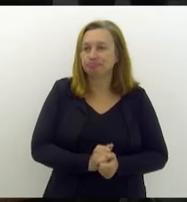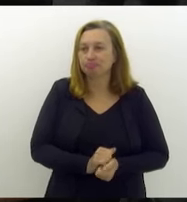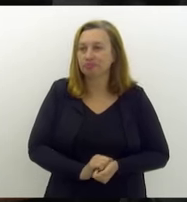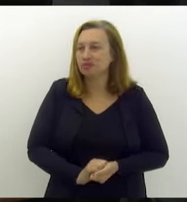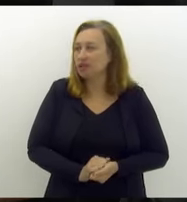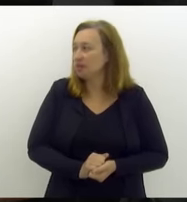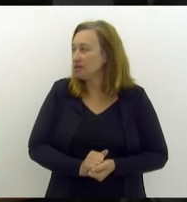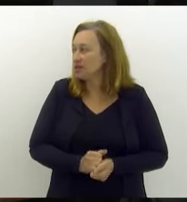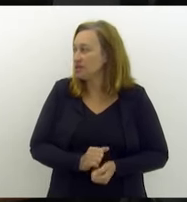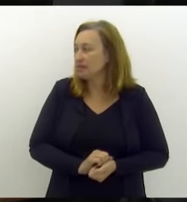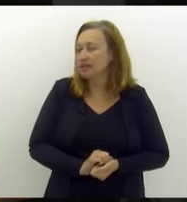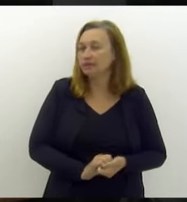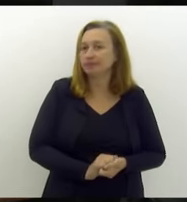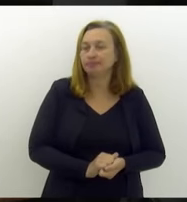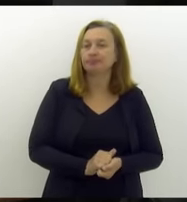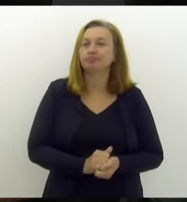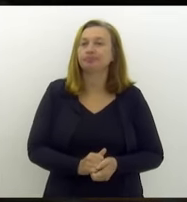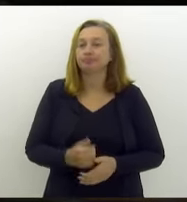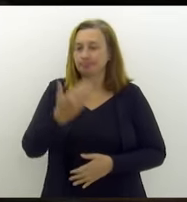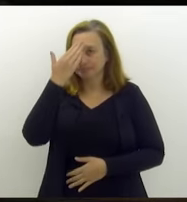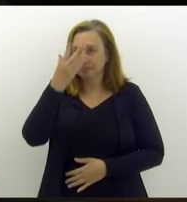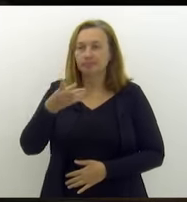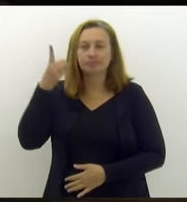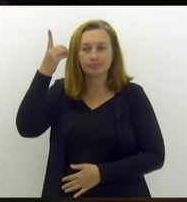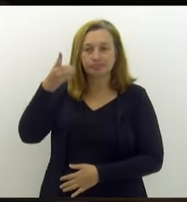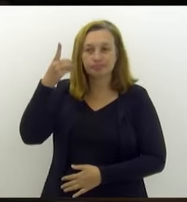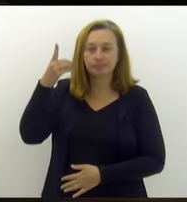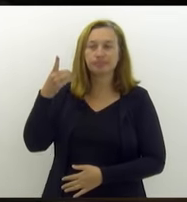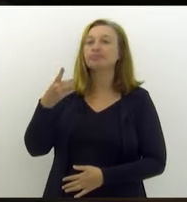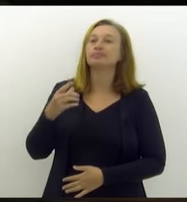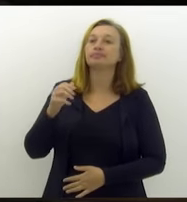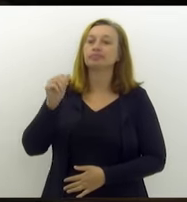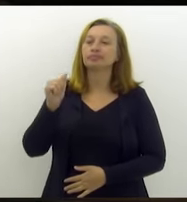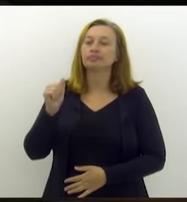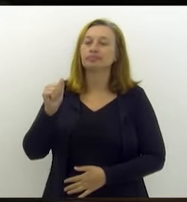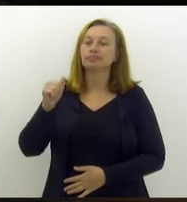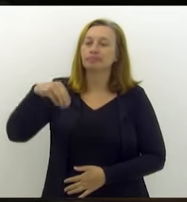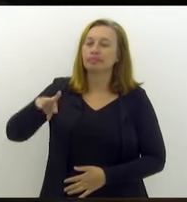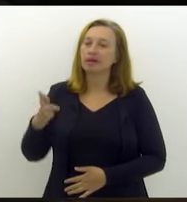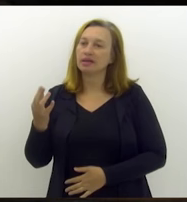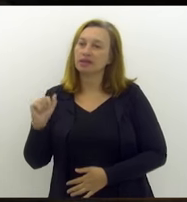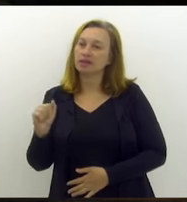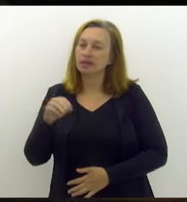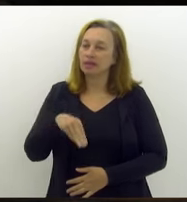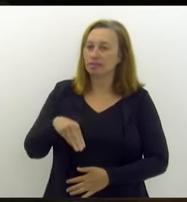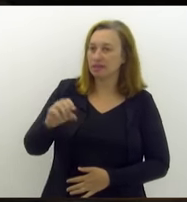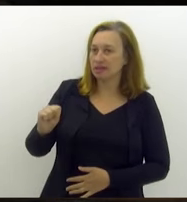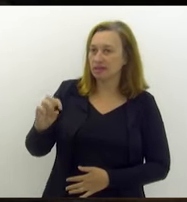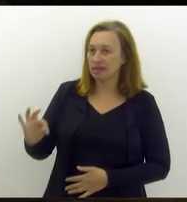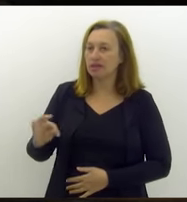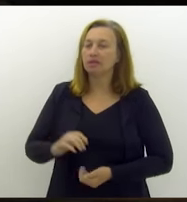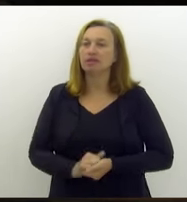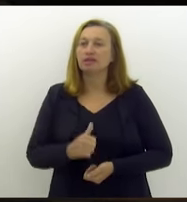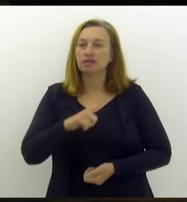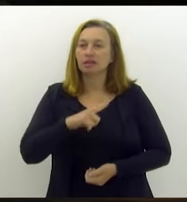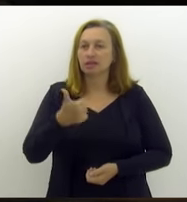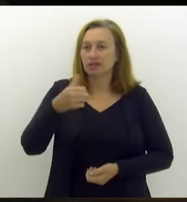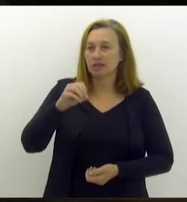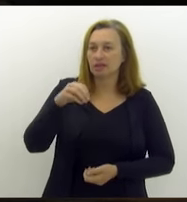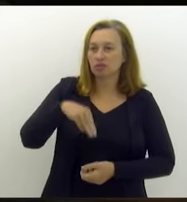Deputado Andrezinho Siciliano agora a próxima oradora deputada Marina do MST vossa excelência dispõe de